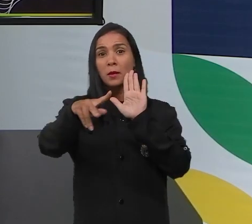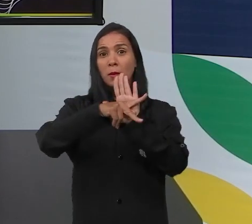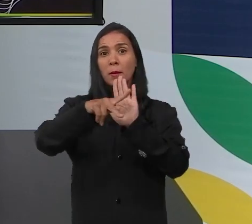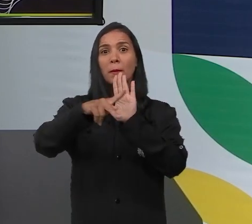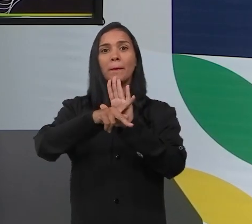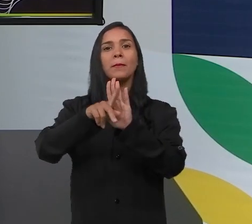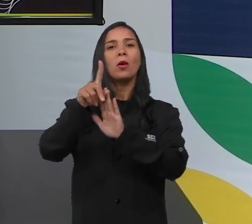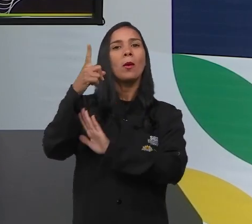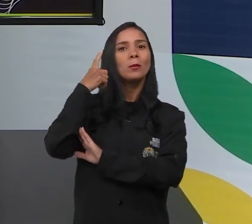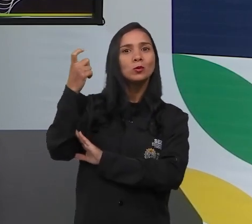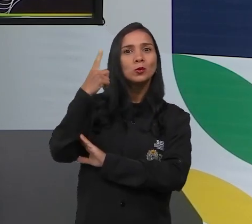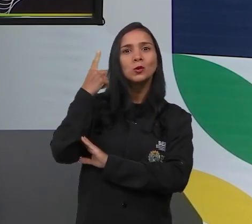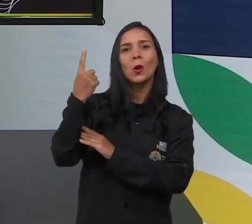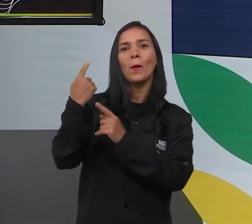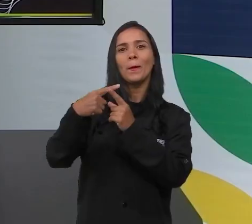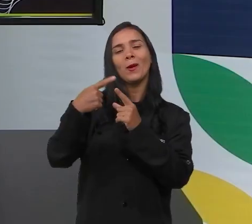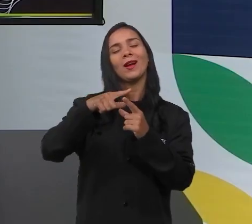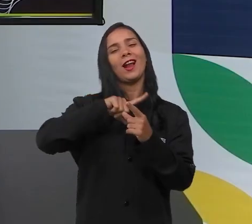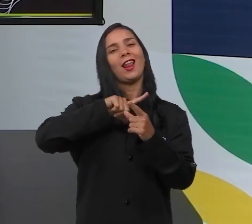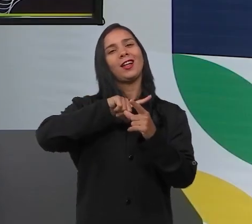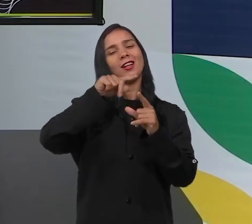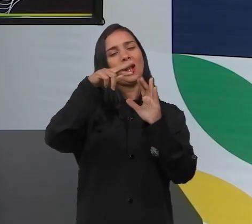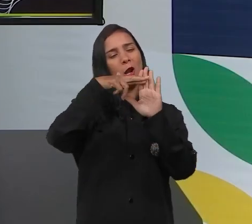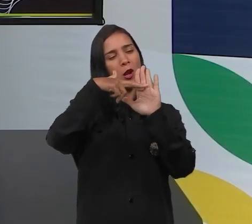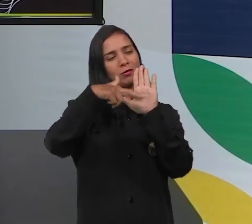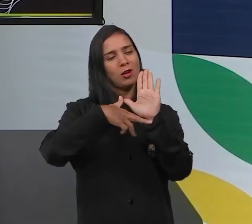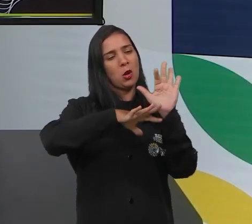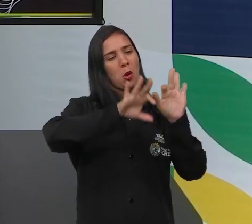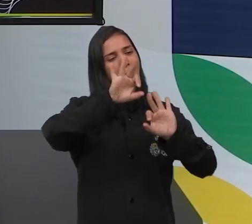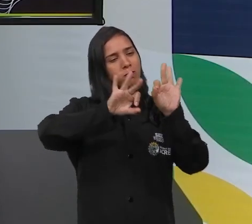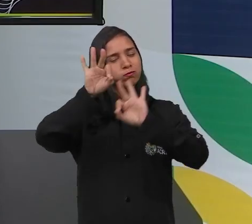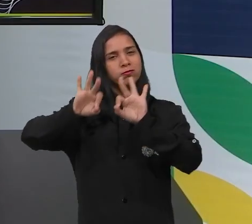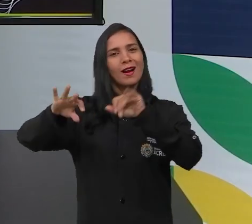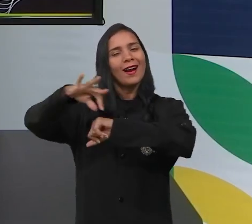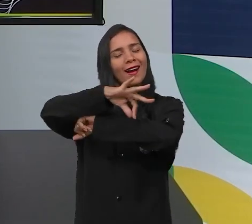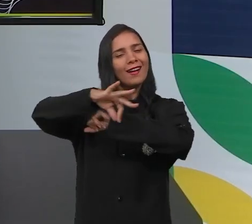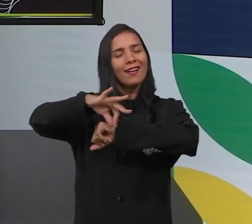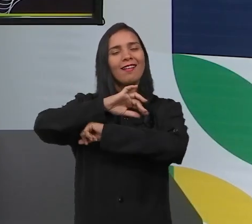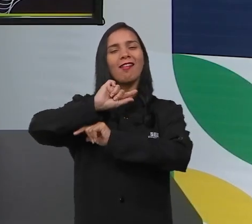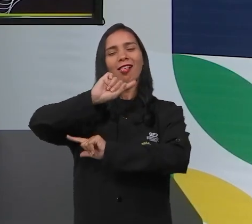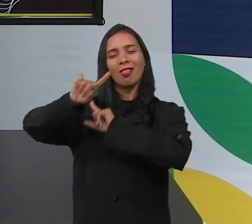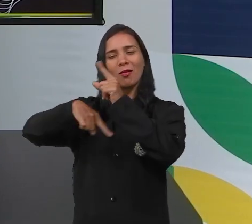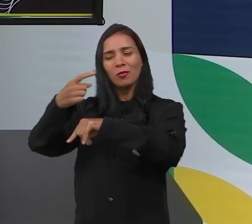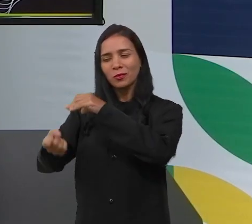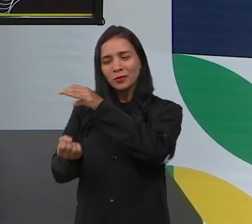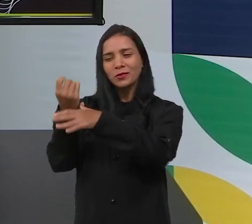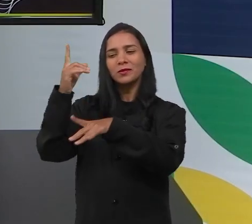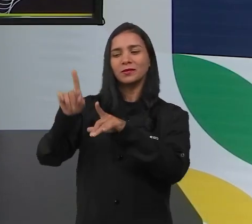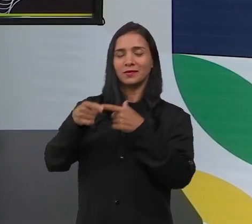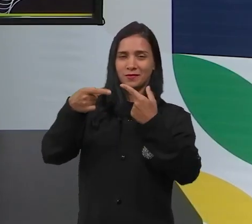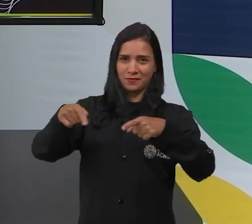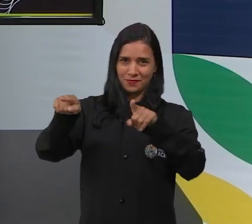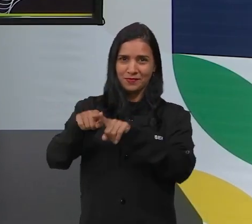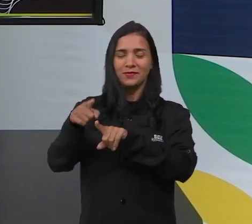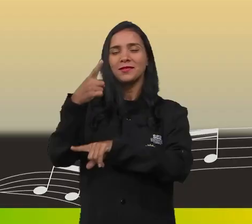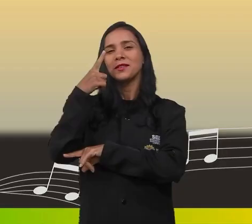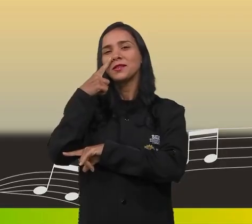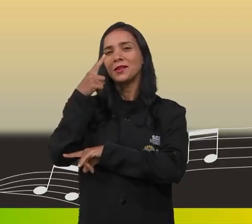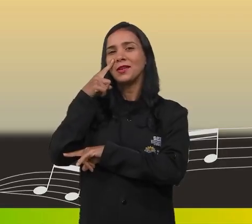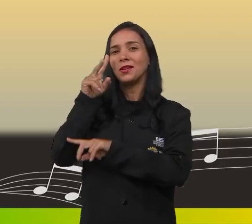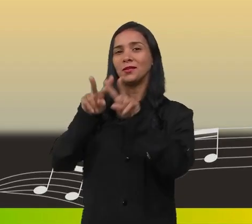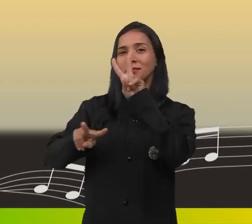sons organizados, estruturados e arquitetados, eles vão se transformar em música. Então vamos observar aqui